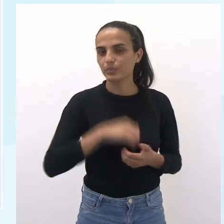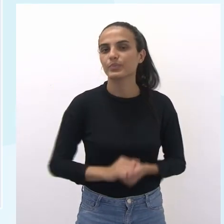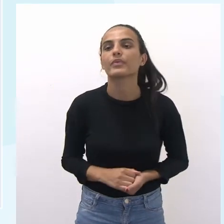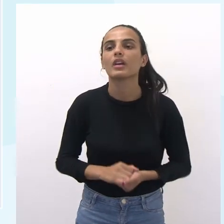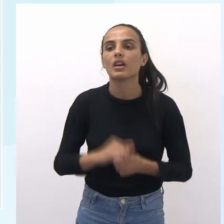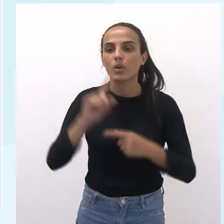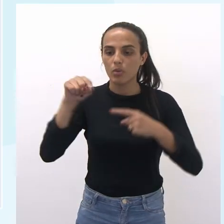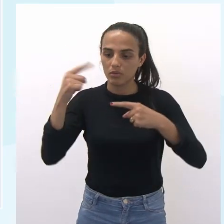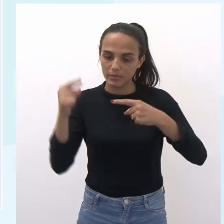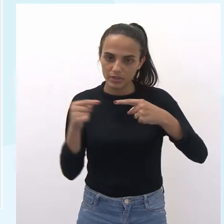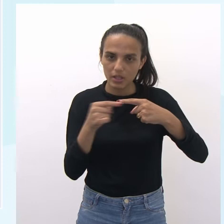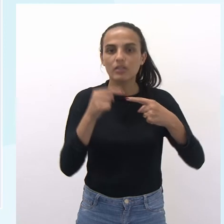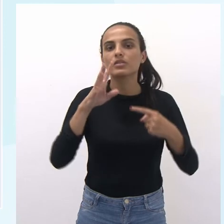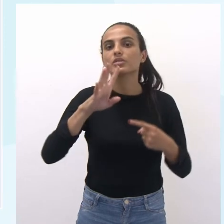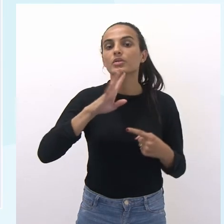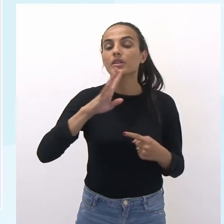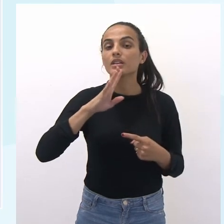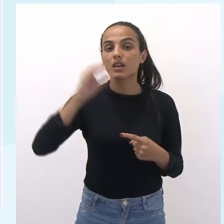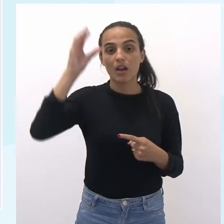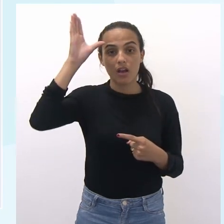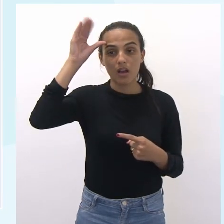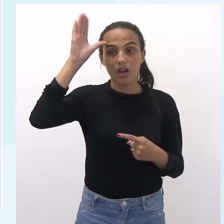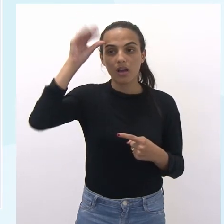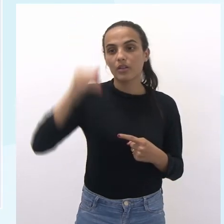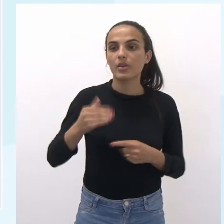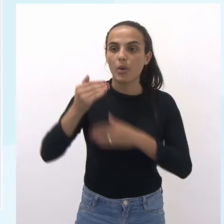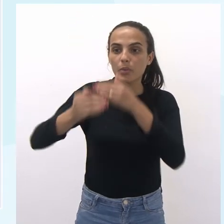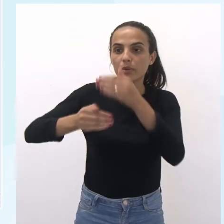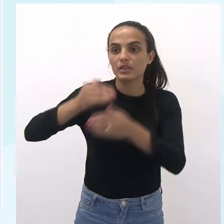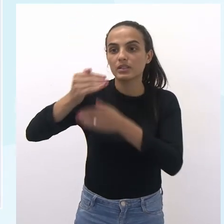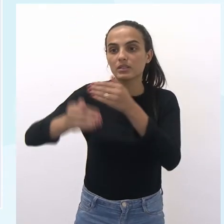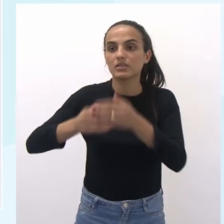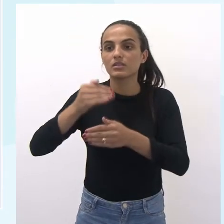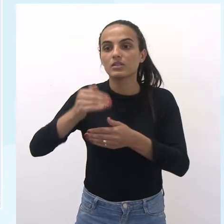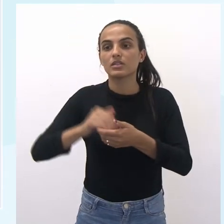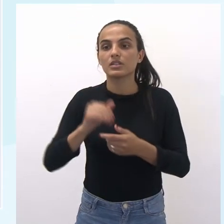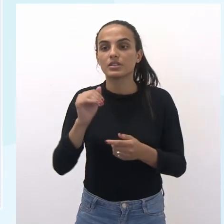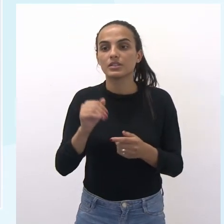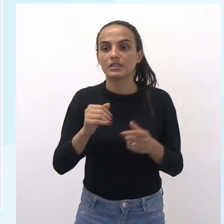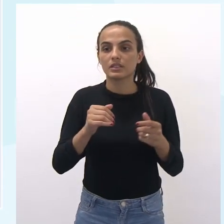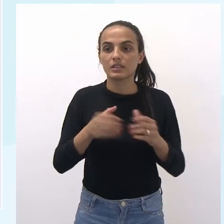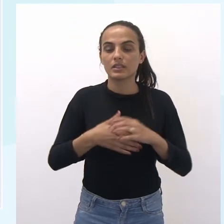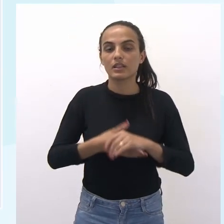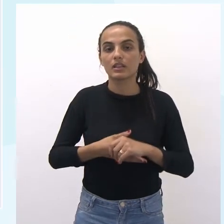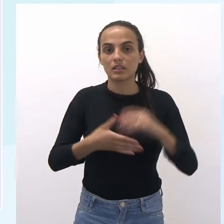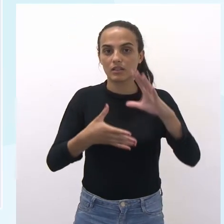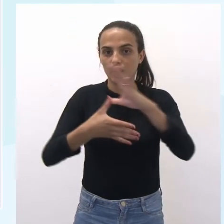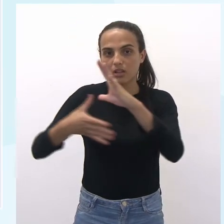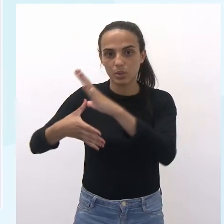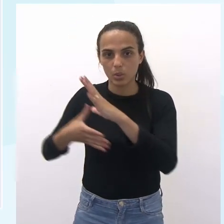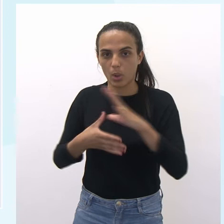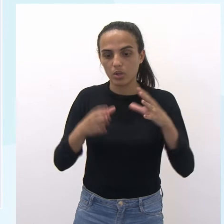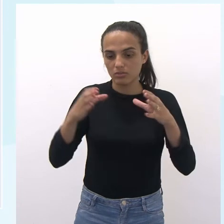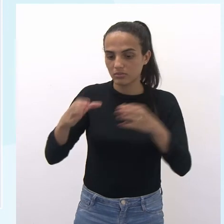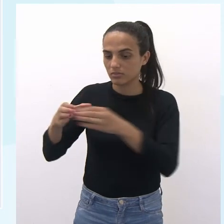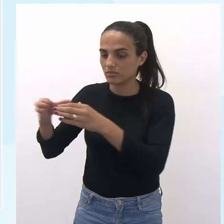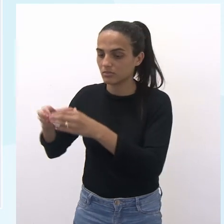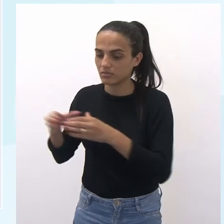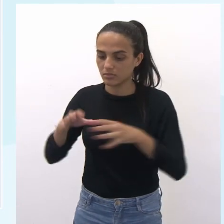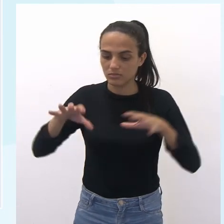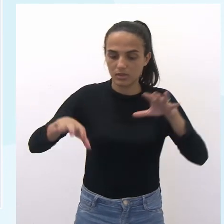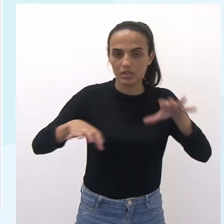objeto de conhecimento é os processos de gentrificação em territorialidades. Então, é um vídeo que também vai fomentar